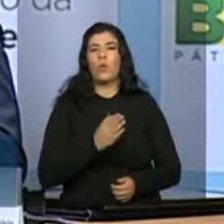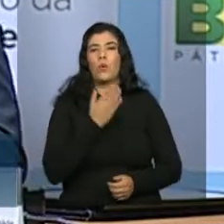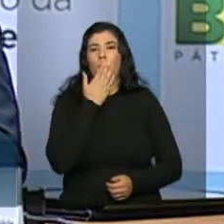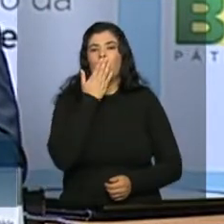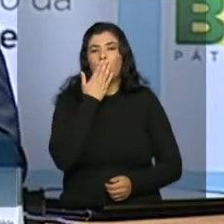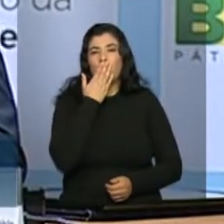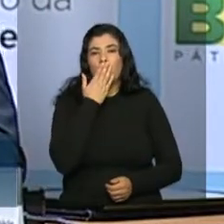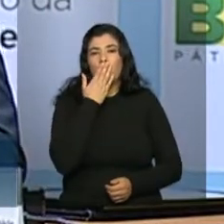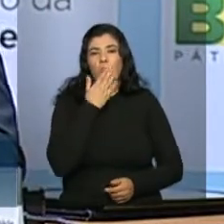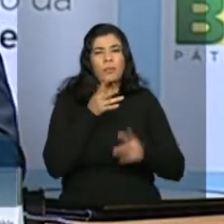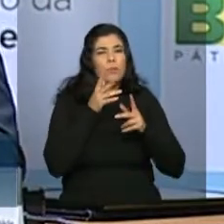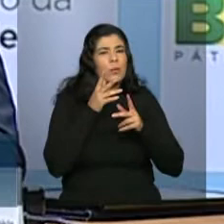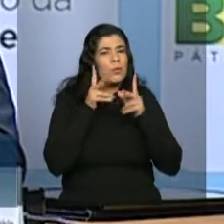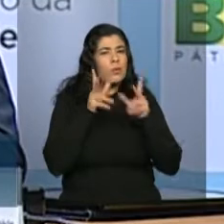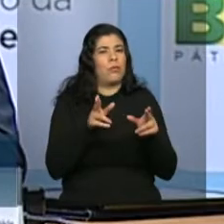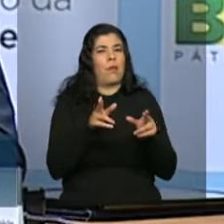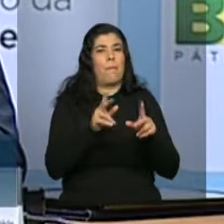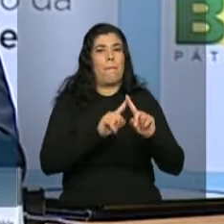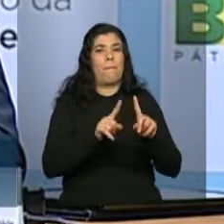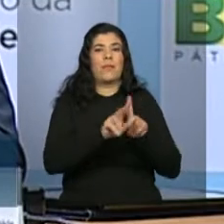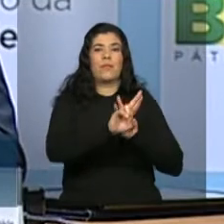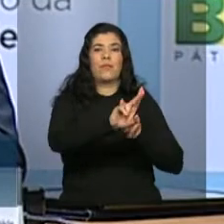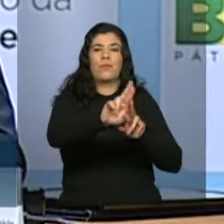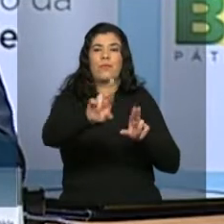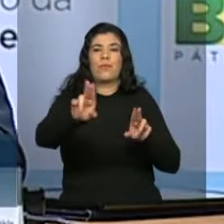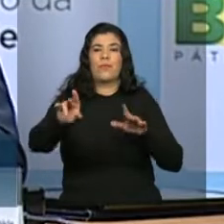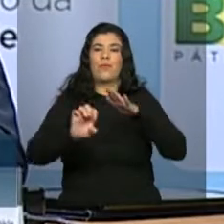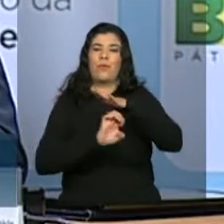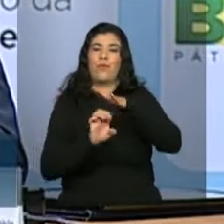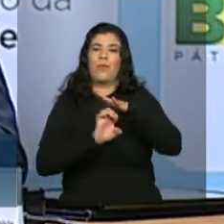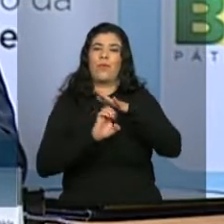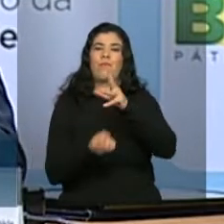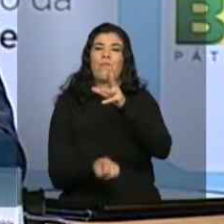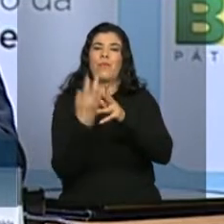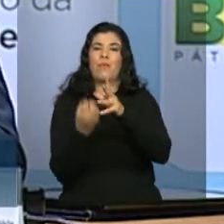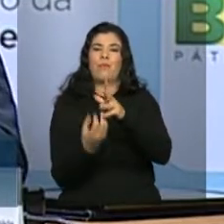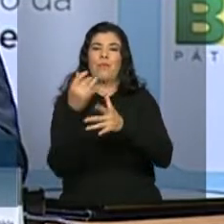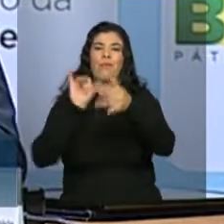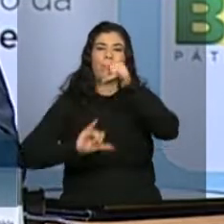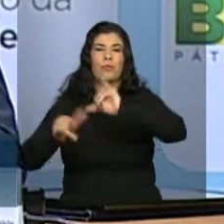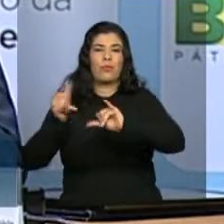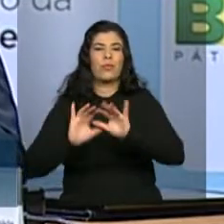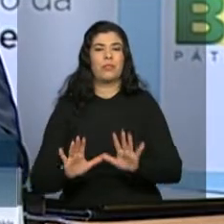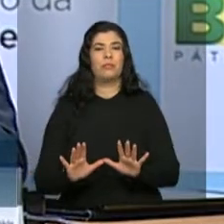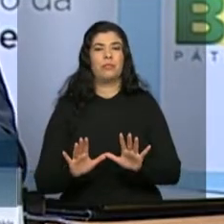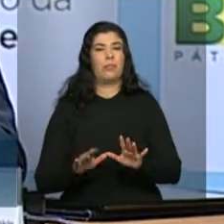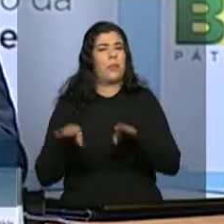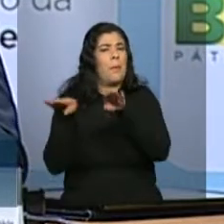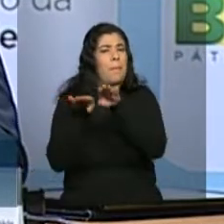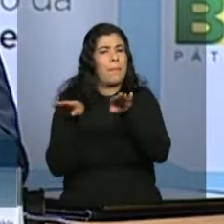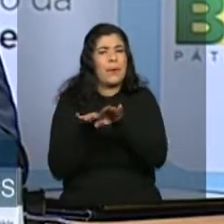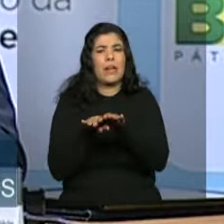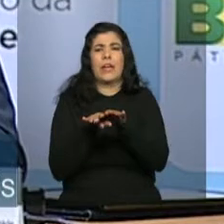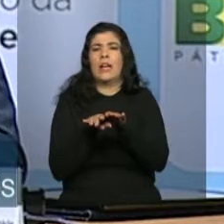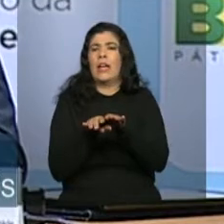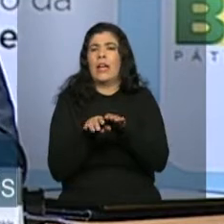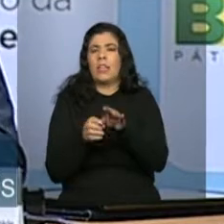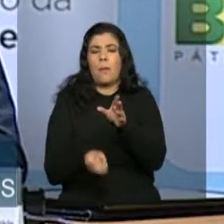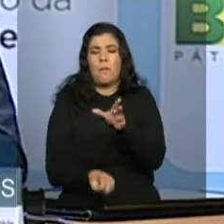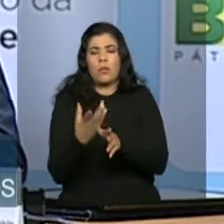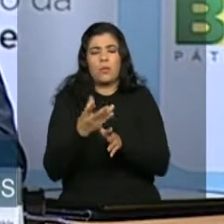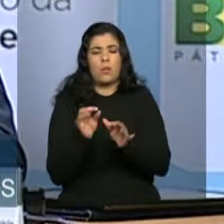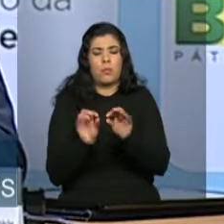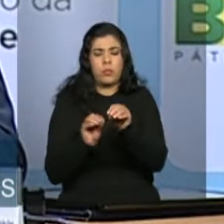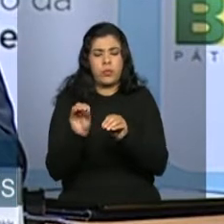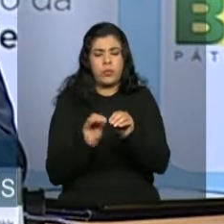comarca diferente cada um fabricado pela mesma empresa todos estes medicamentos são fabricados na mesma linha de produção abaladas a mesma forma que seja